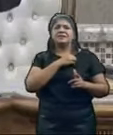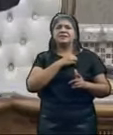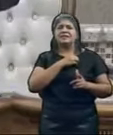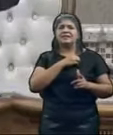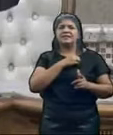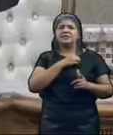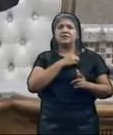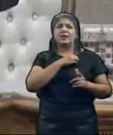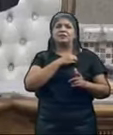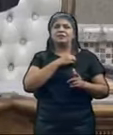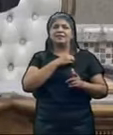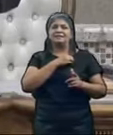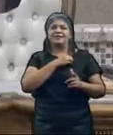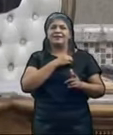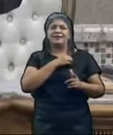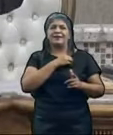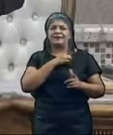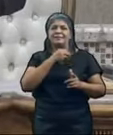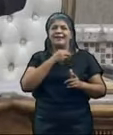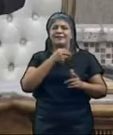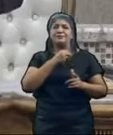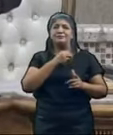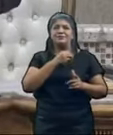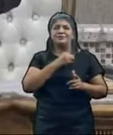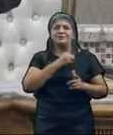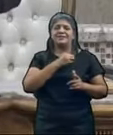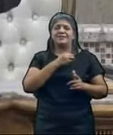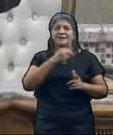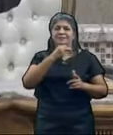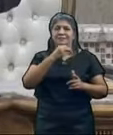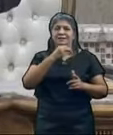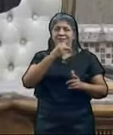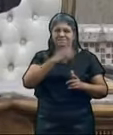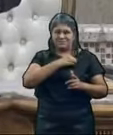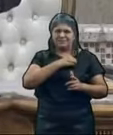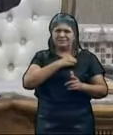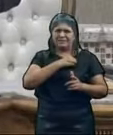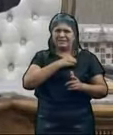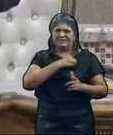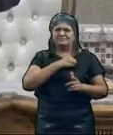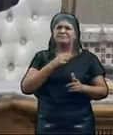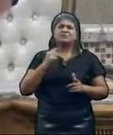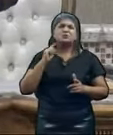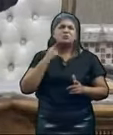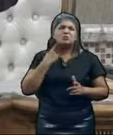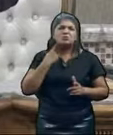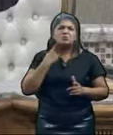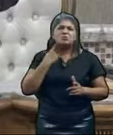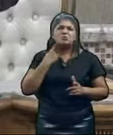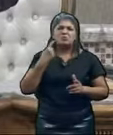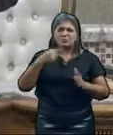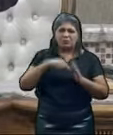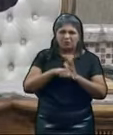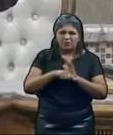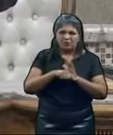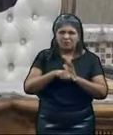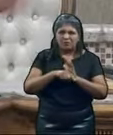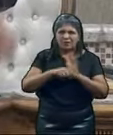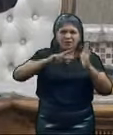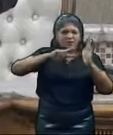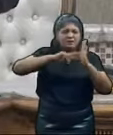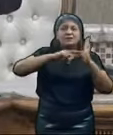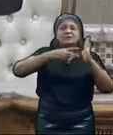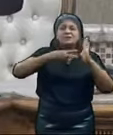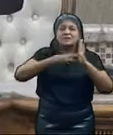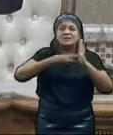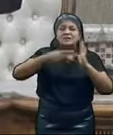se você está seguindo o mapa da felicidade E aí e não vai